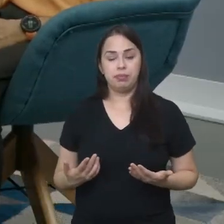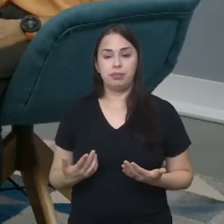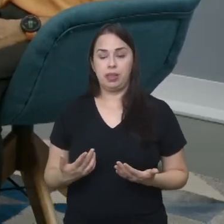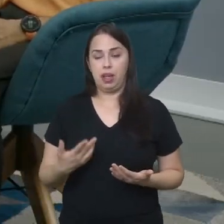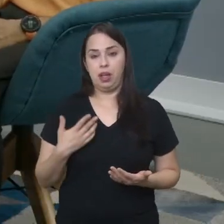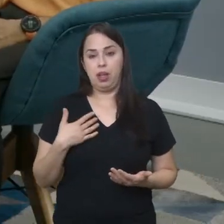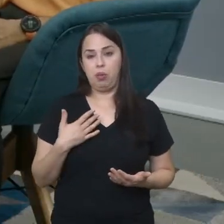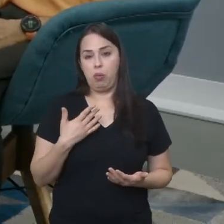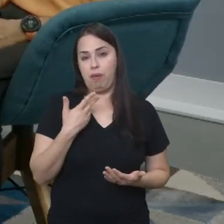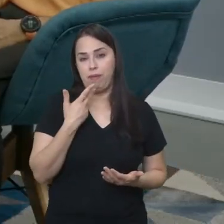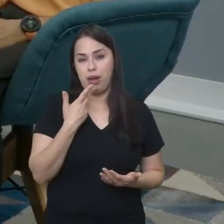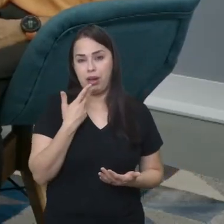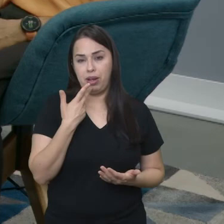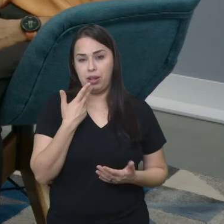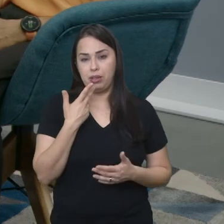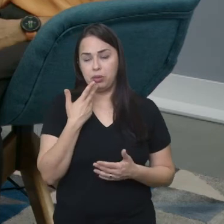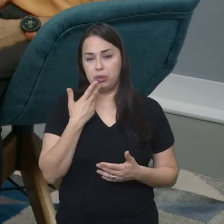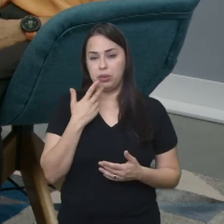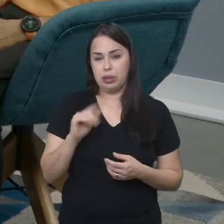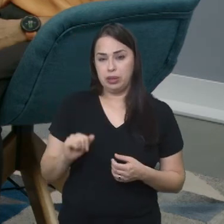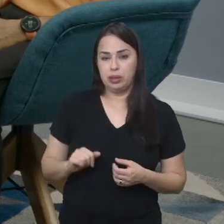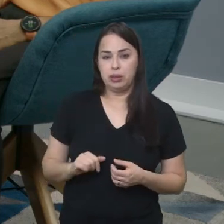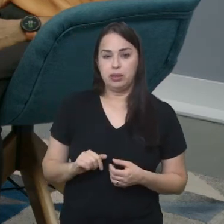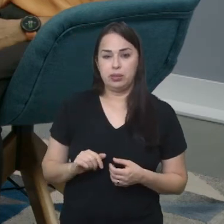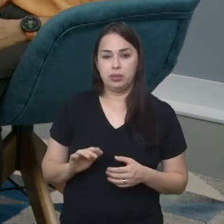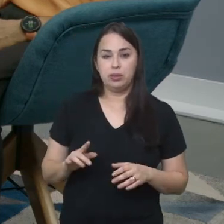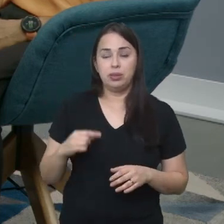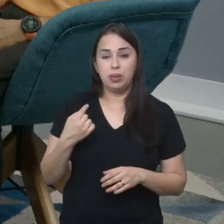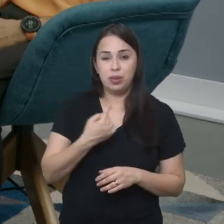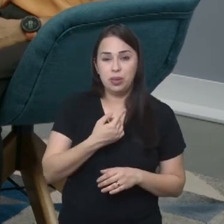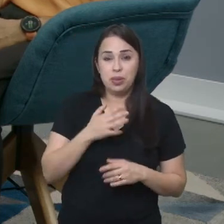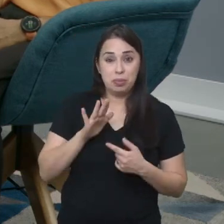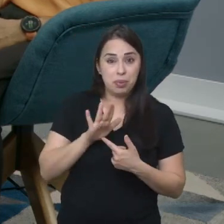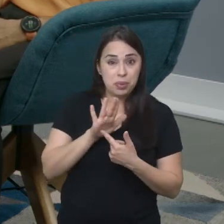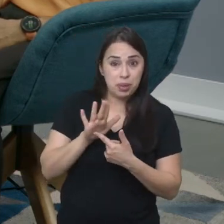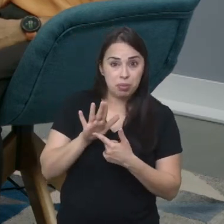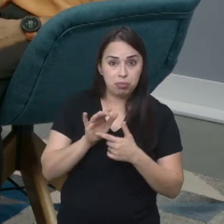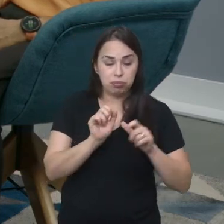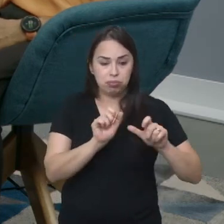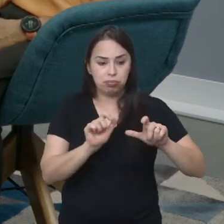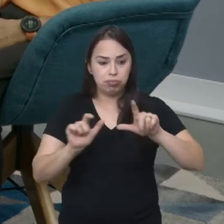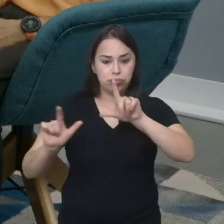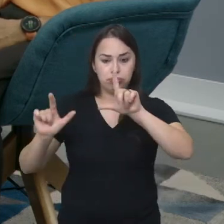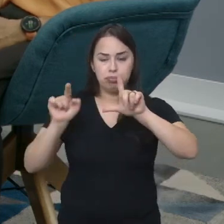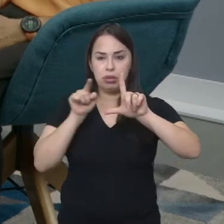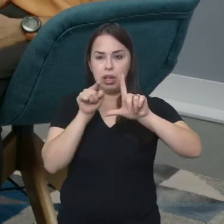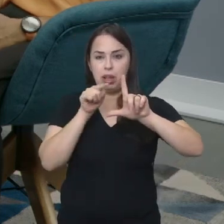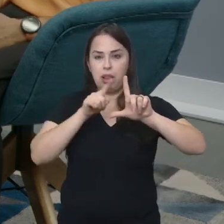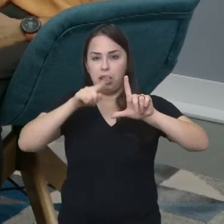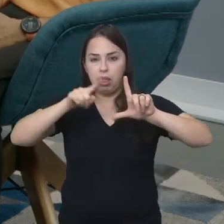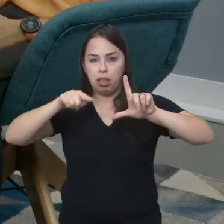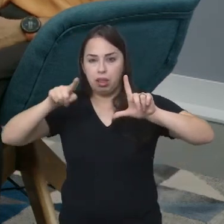último bloco, que nós ilustramos os dados que falam sobre violência contra crianças e